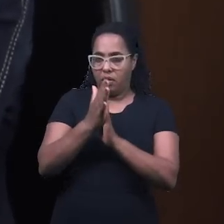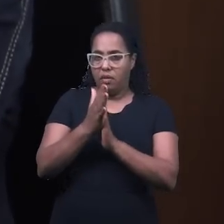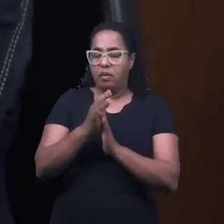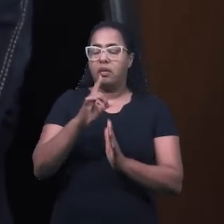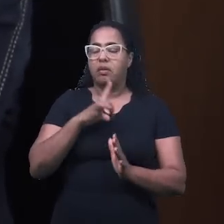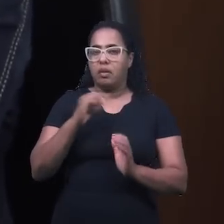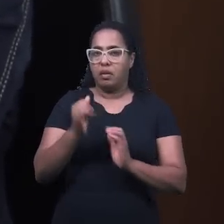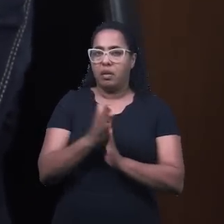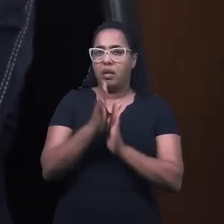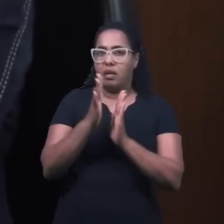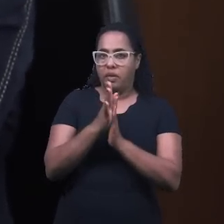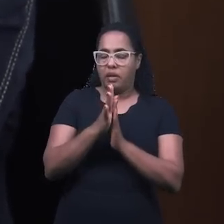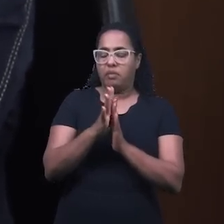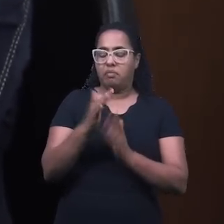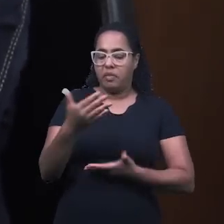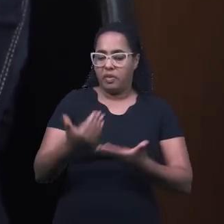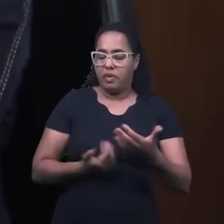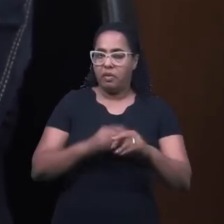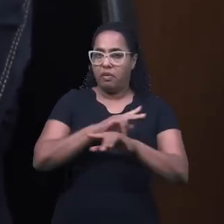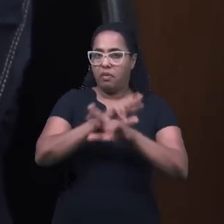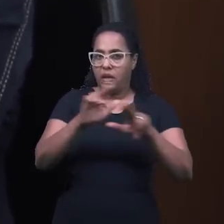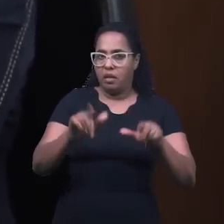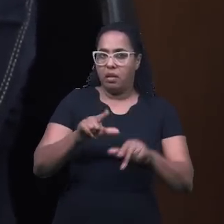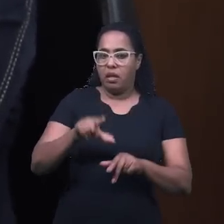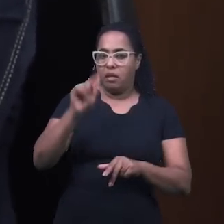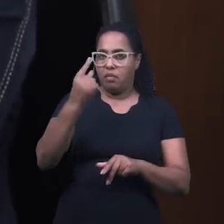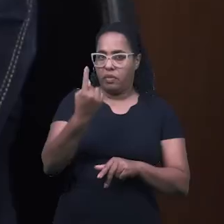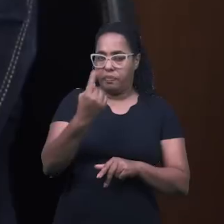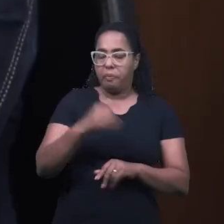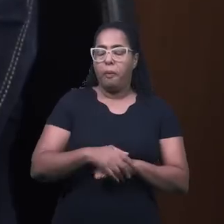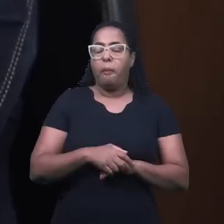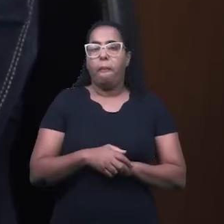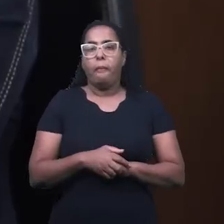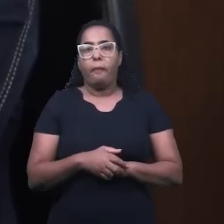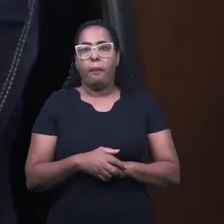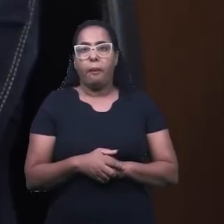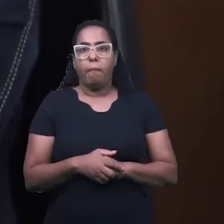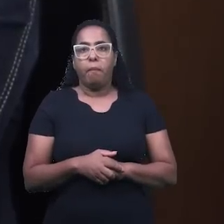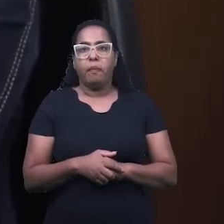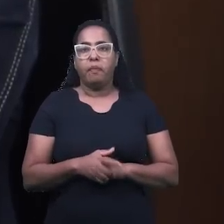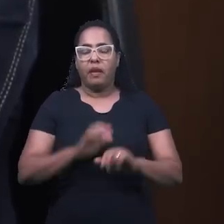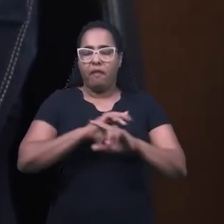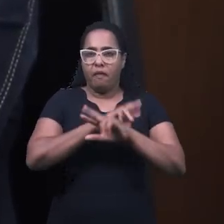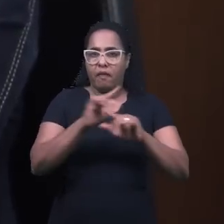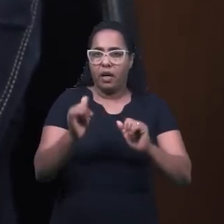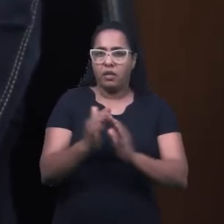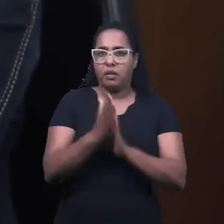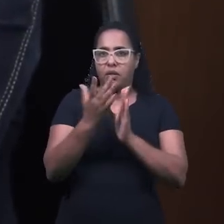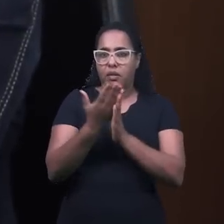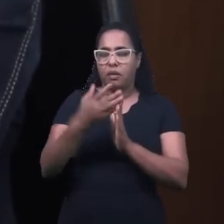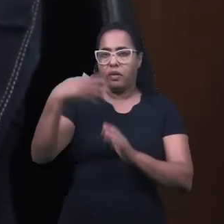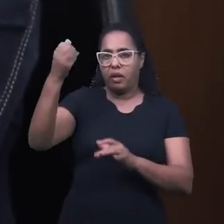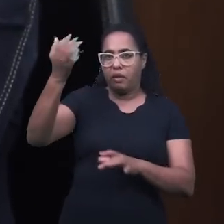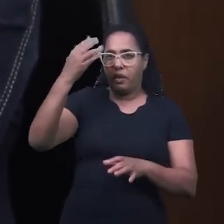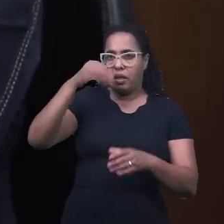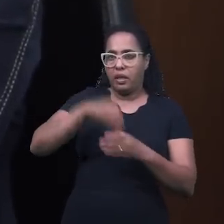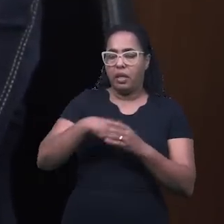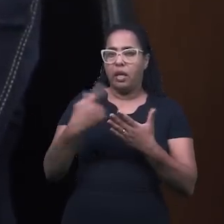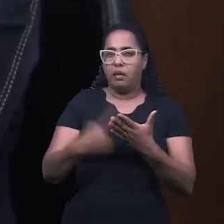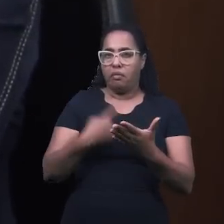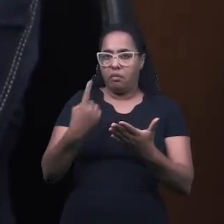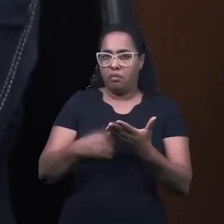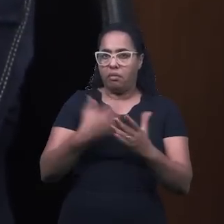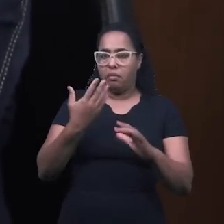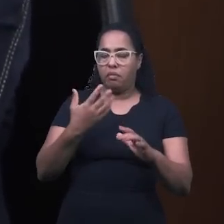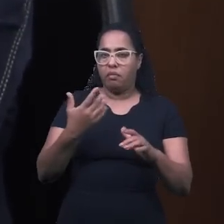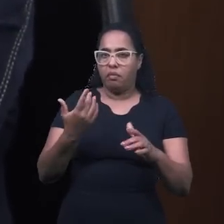revela louvores, tem revelado louvores, servas e servos, né? Ela tem bastante louvores revelados dentro da